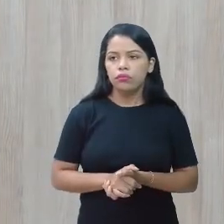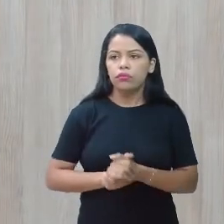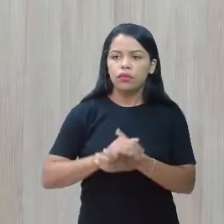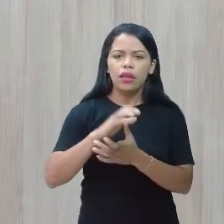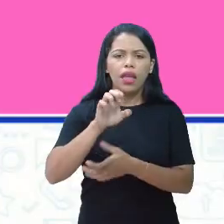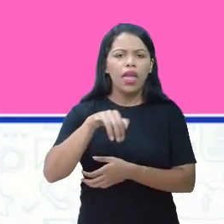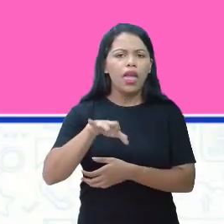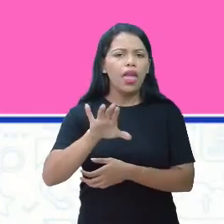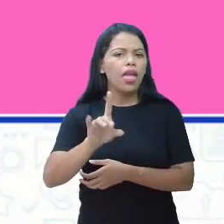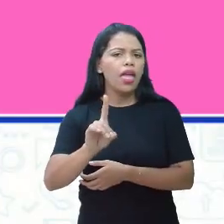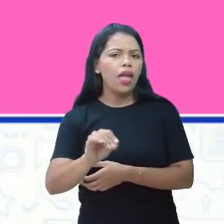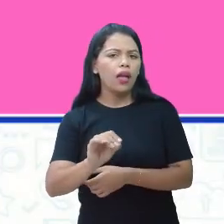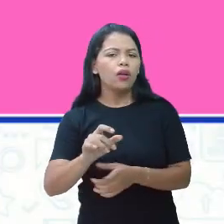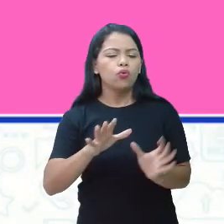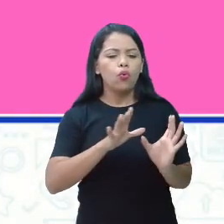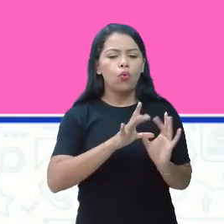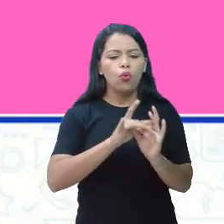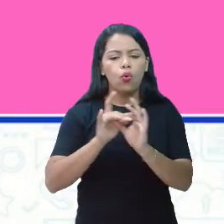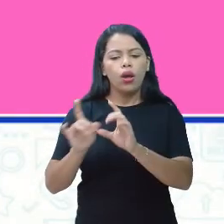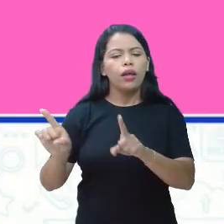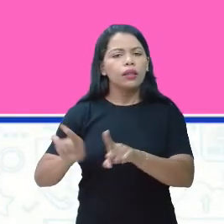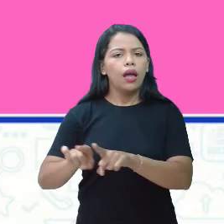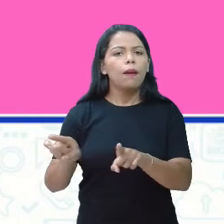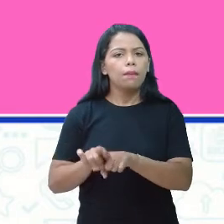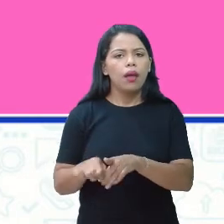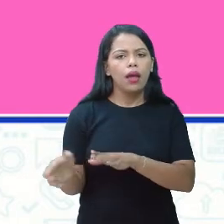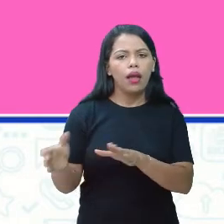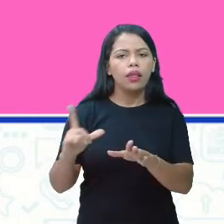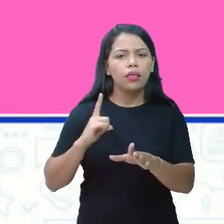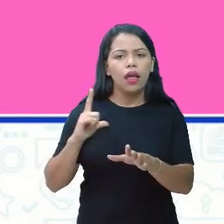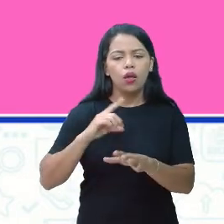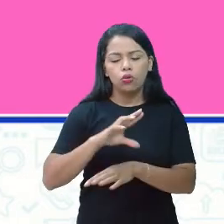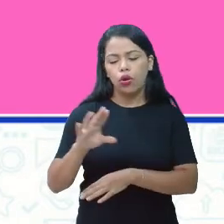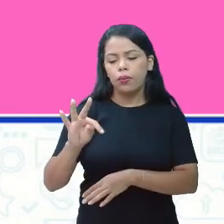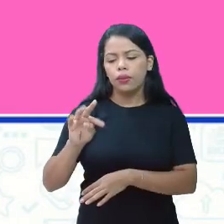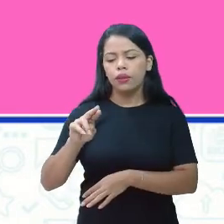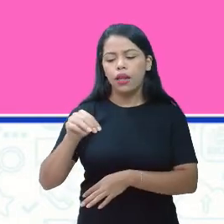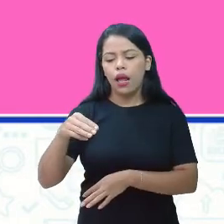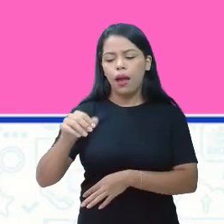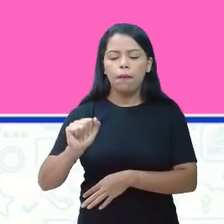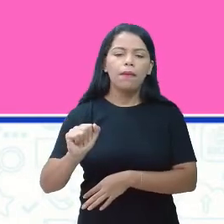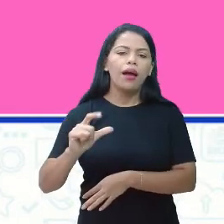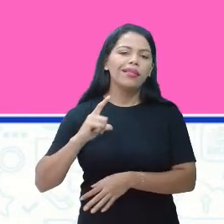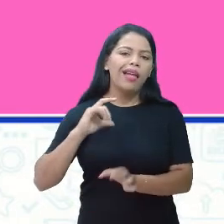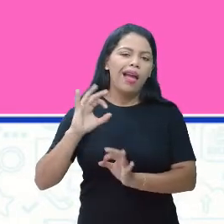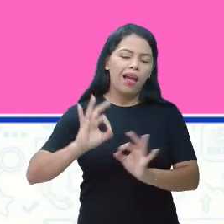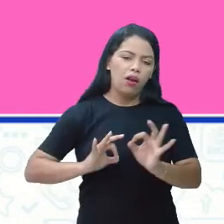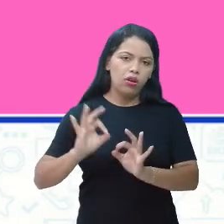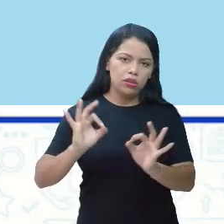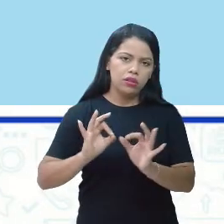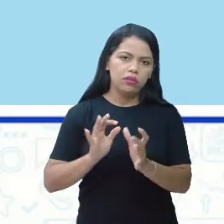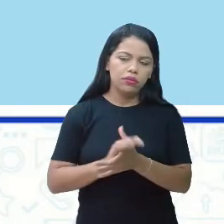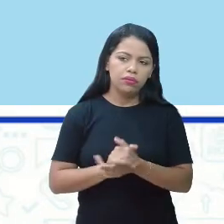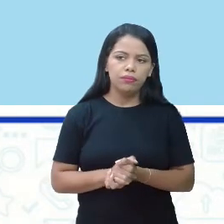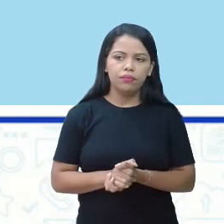E o enredo, que também é chamado de trama, tem sua organização.